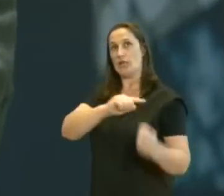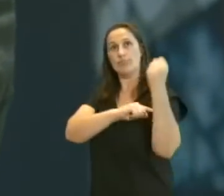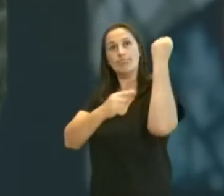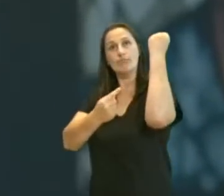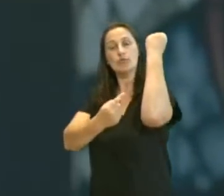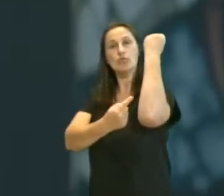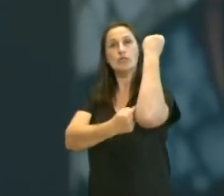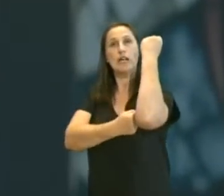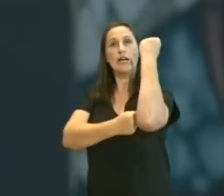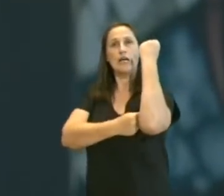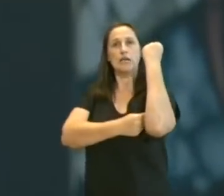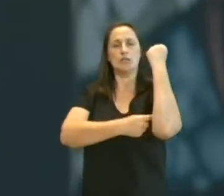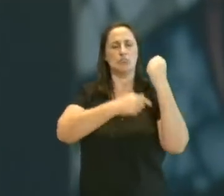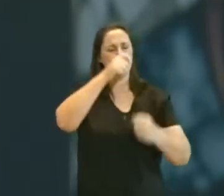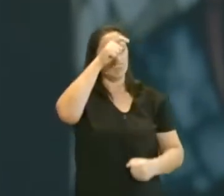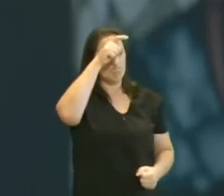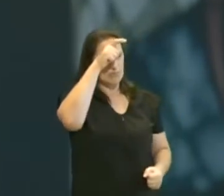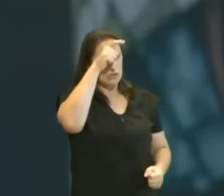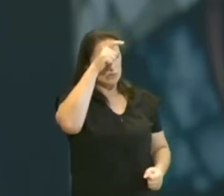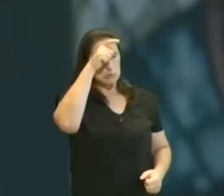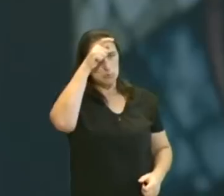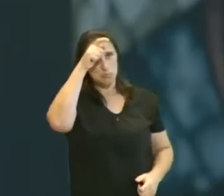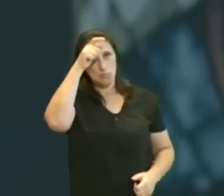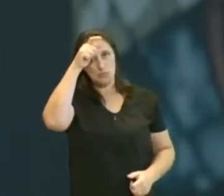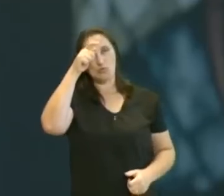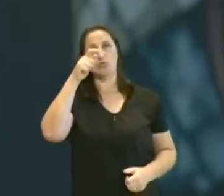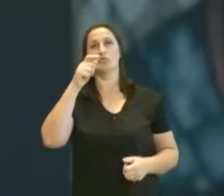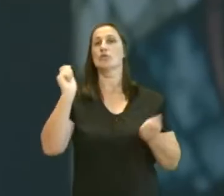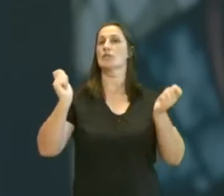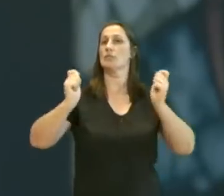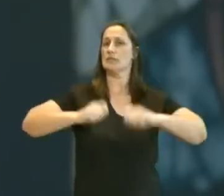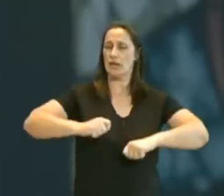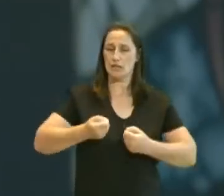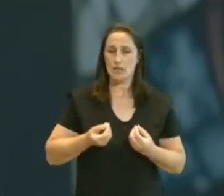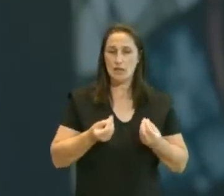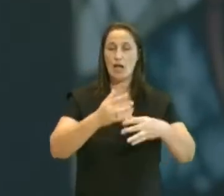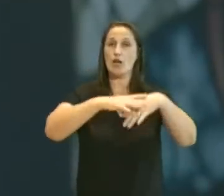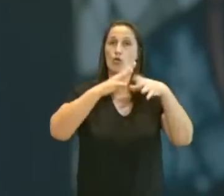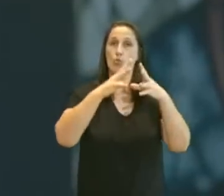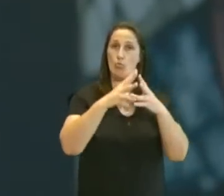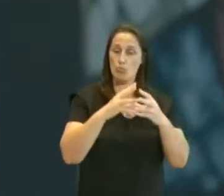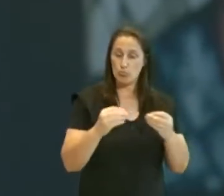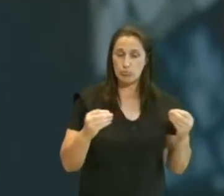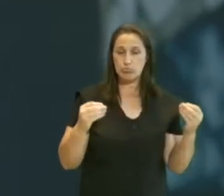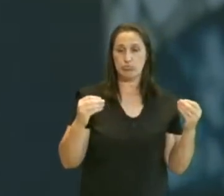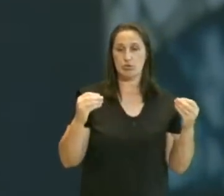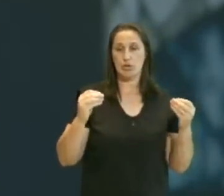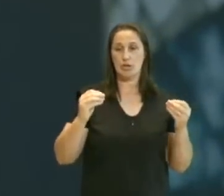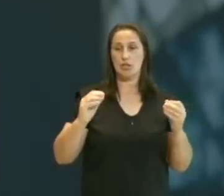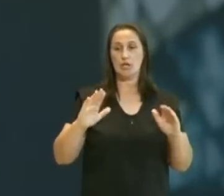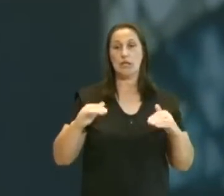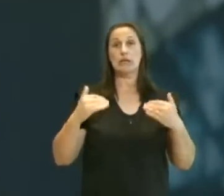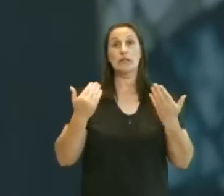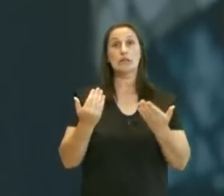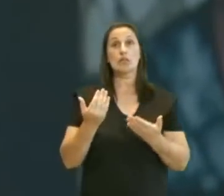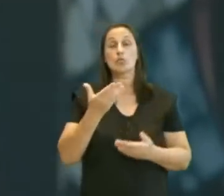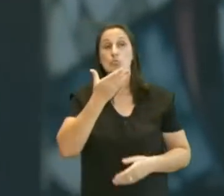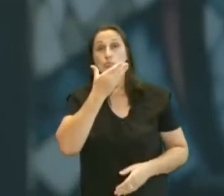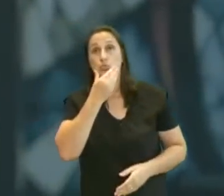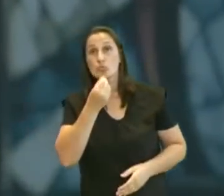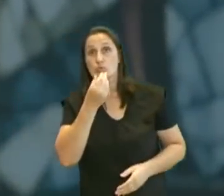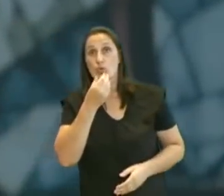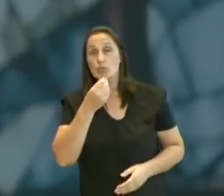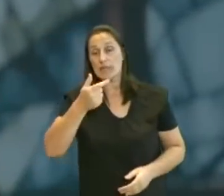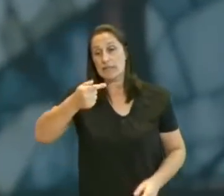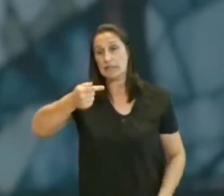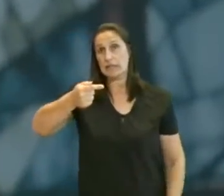os demônios, capacidade e autoridade para curar os enfermos. E então esses homens provavelmente